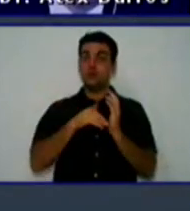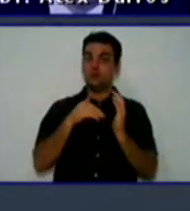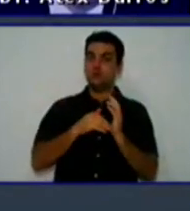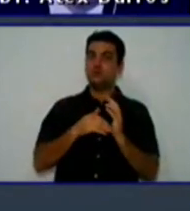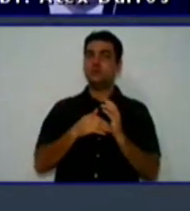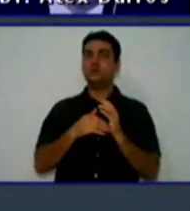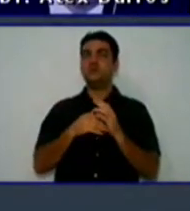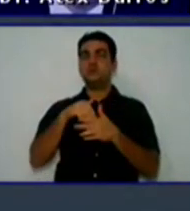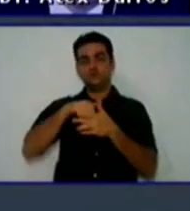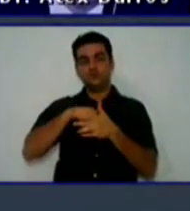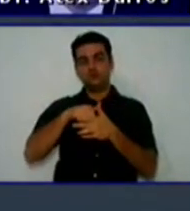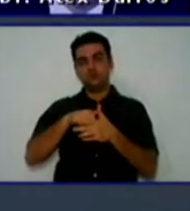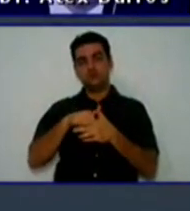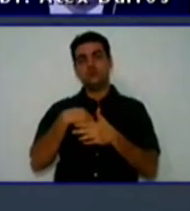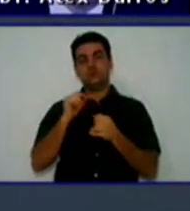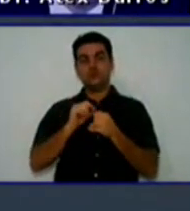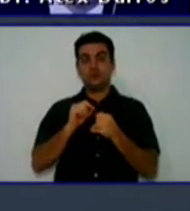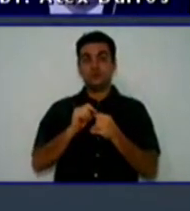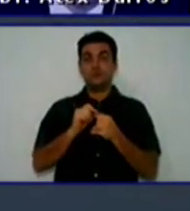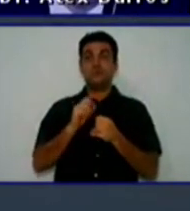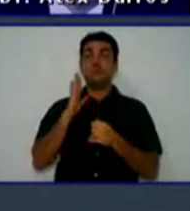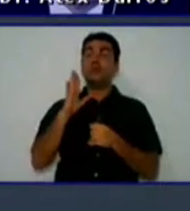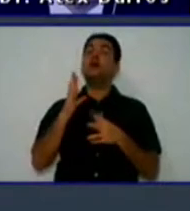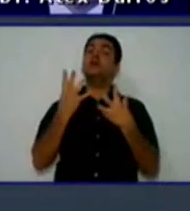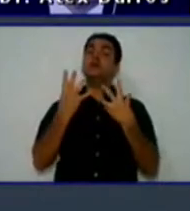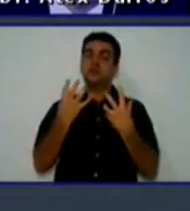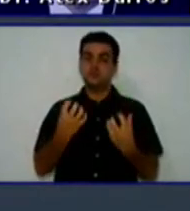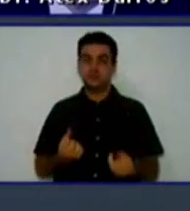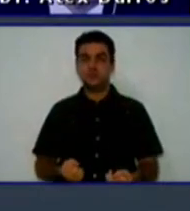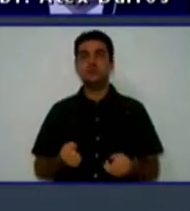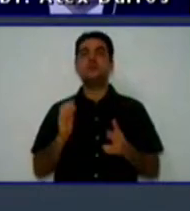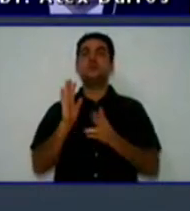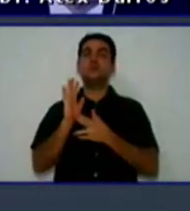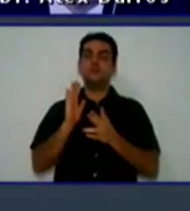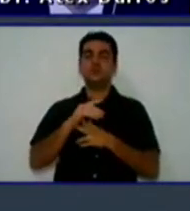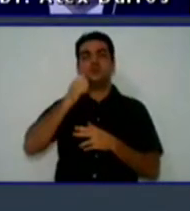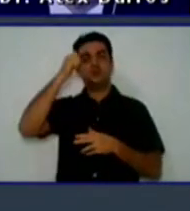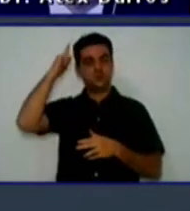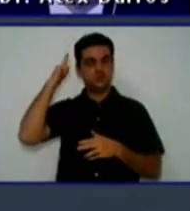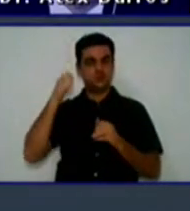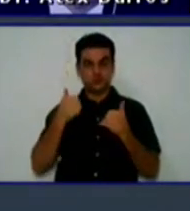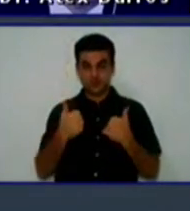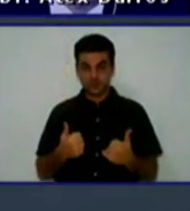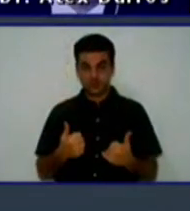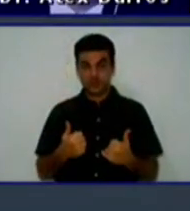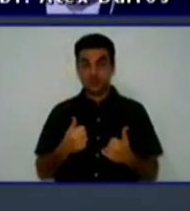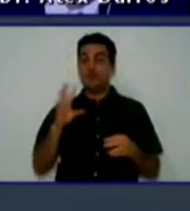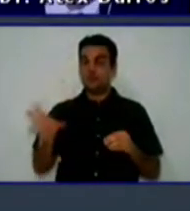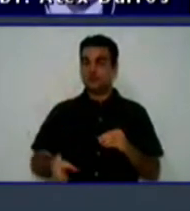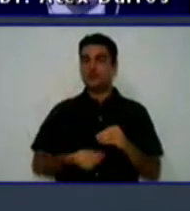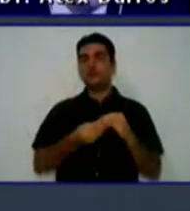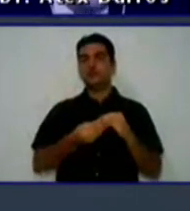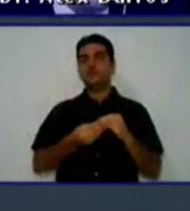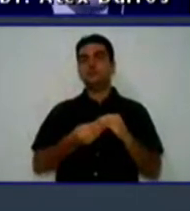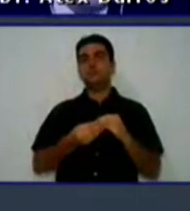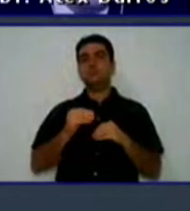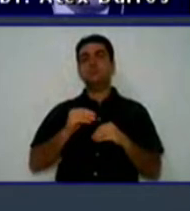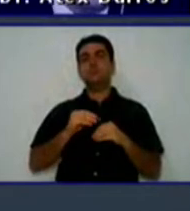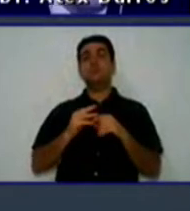versão do voto que proferi, acolhendo a proposição do ministro Alexandre e acrescentando mais